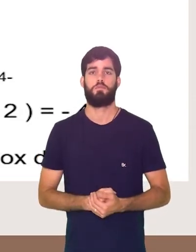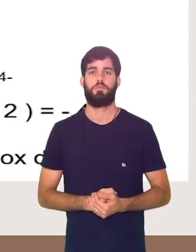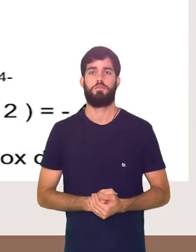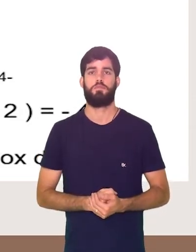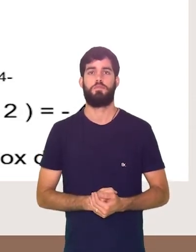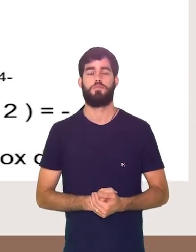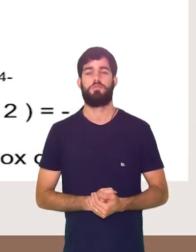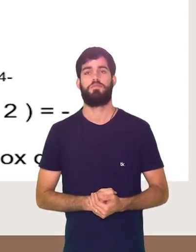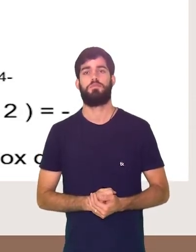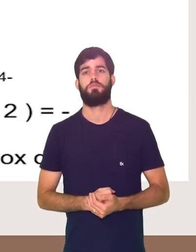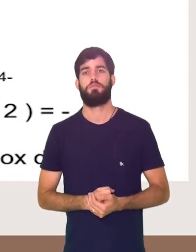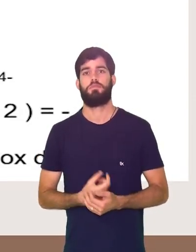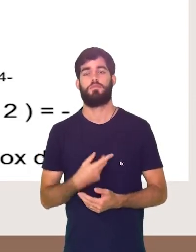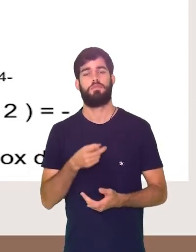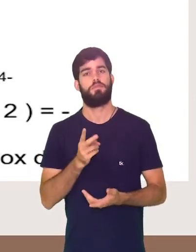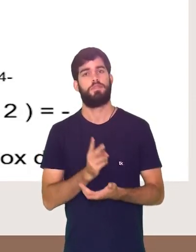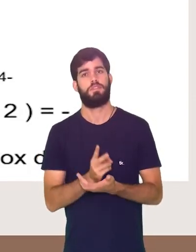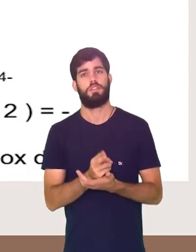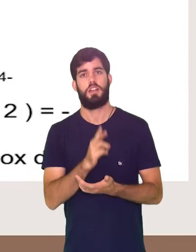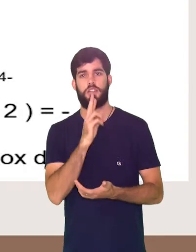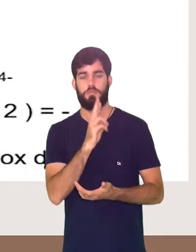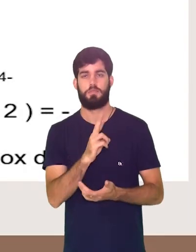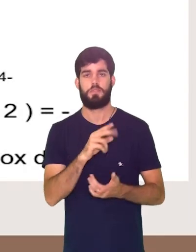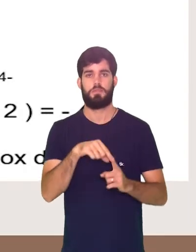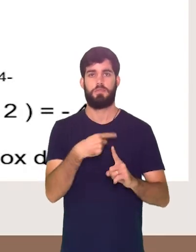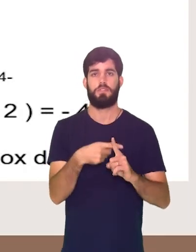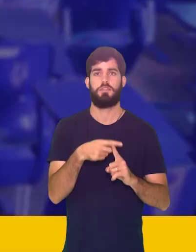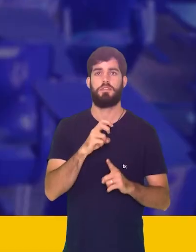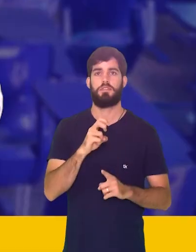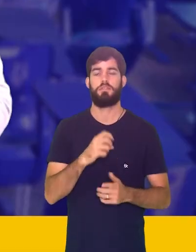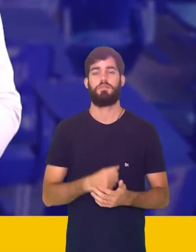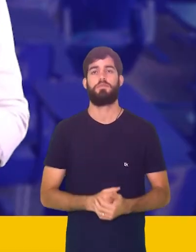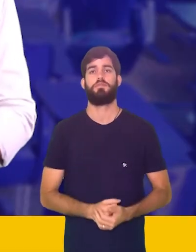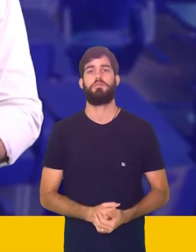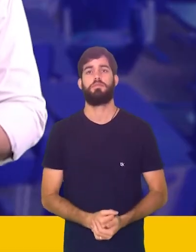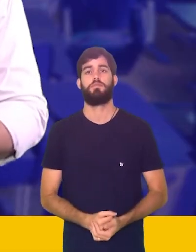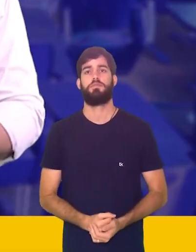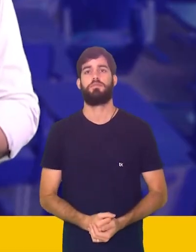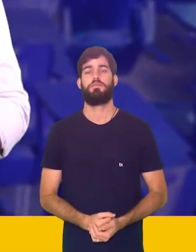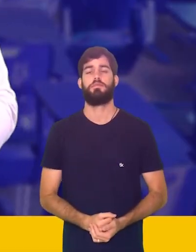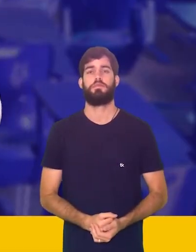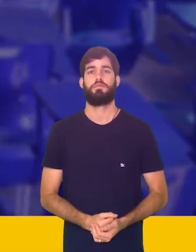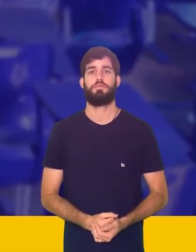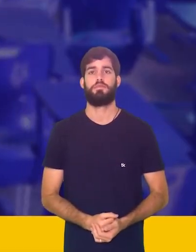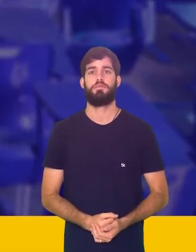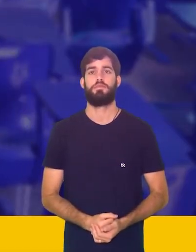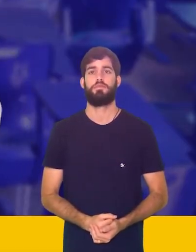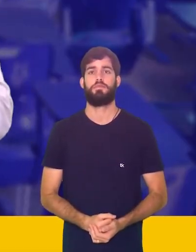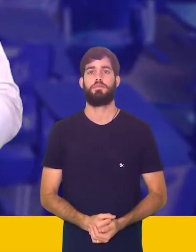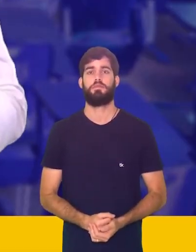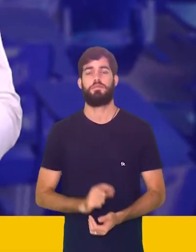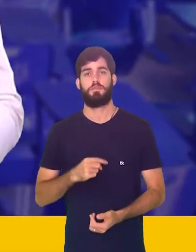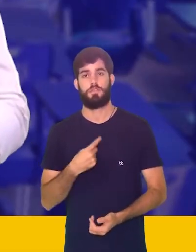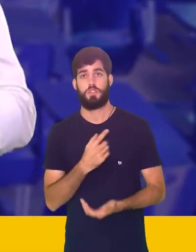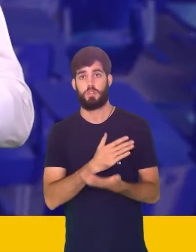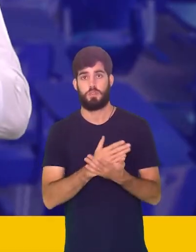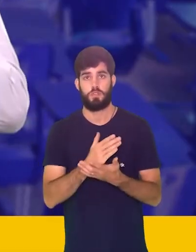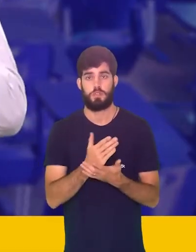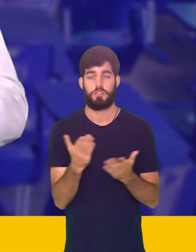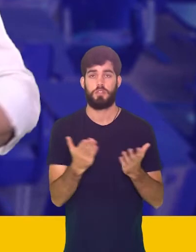outro, a resposta sendo mais 5. Bom, vamos começar agora